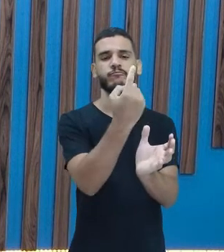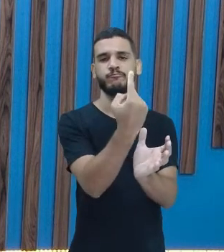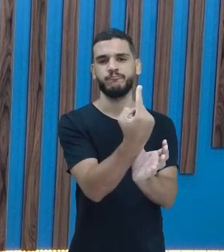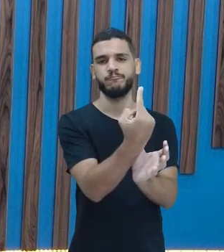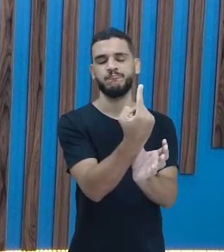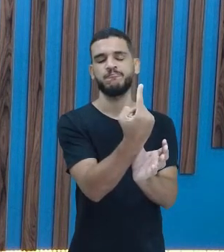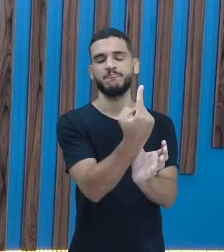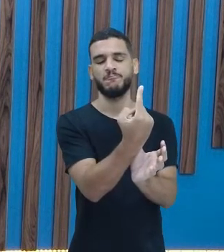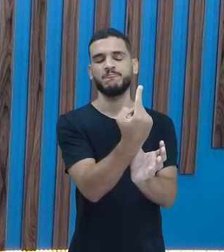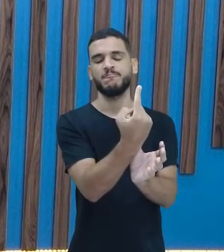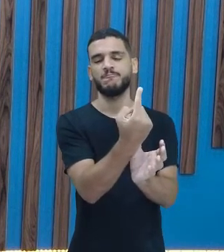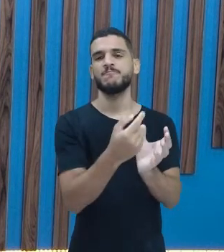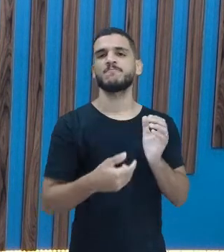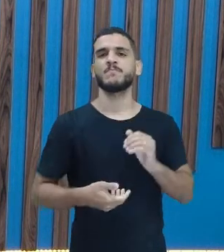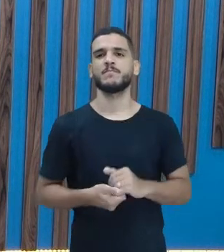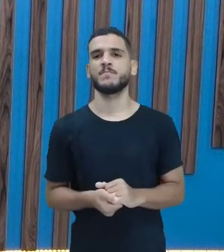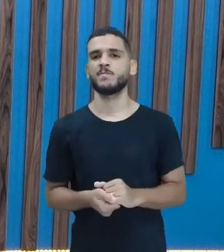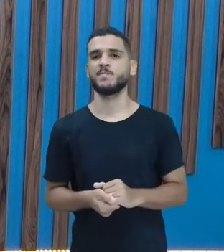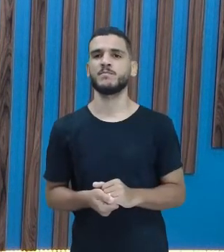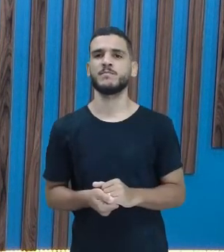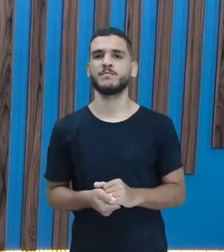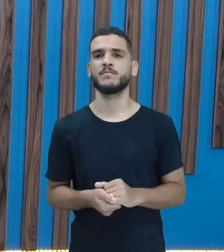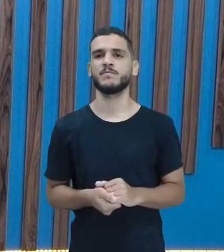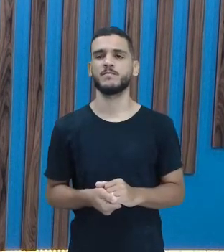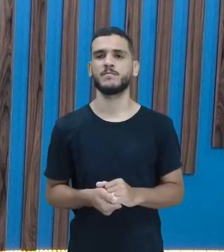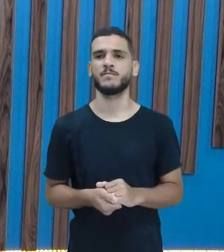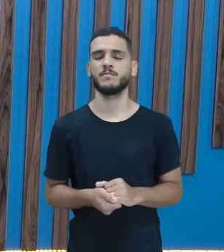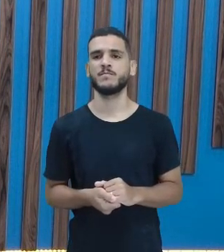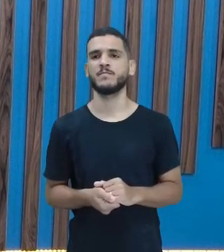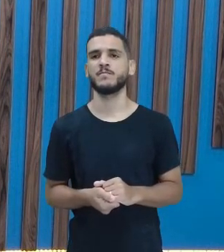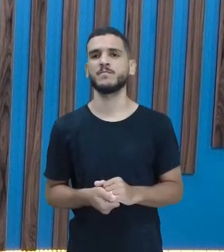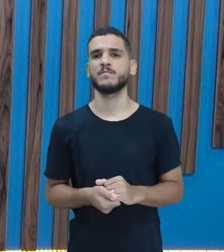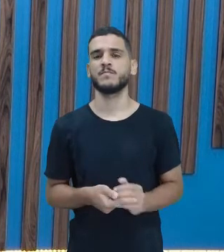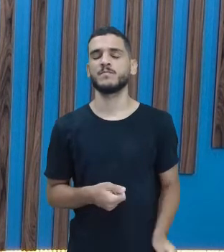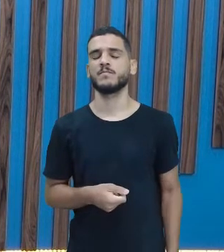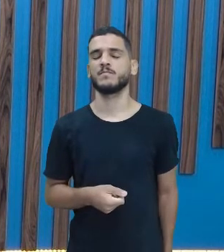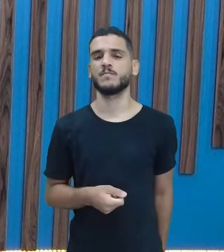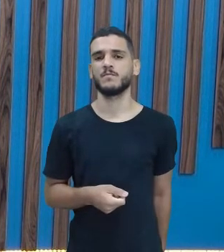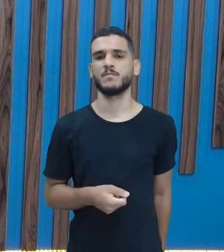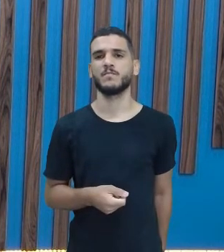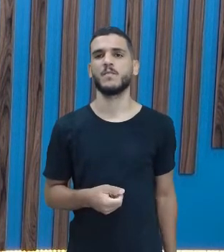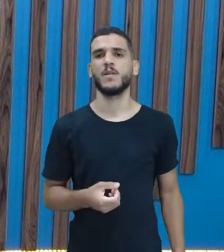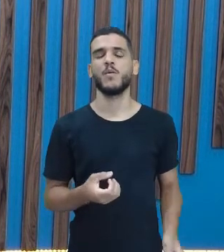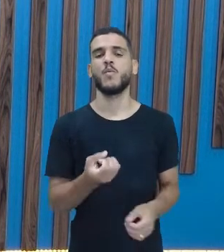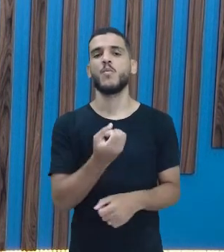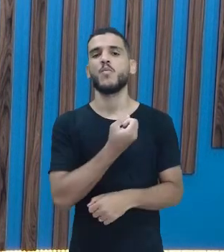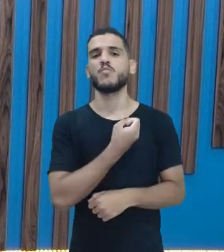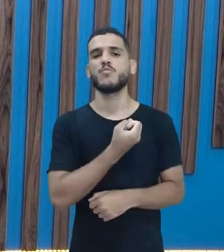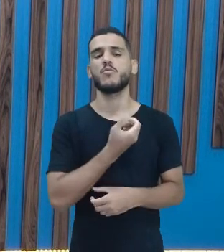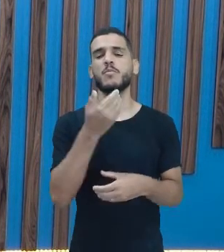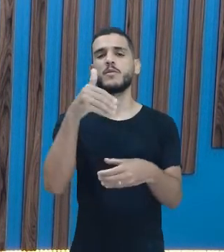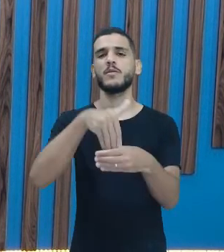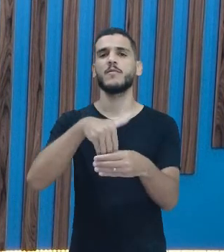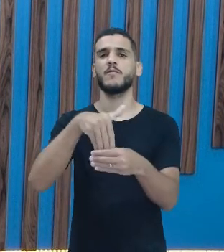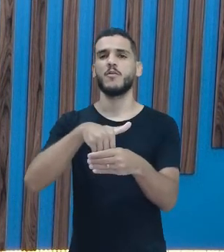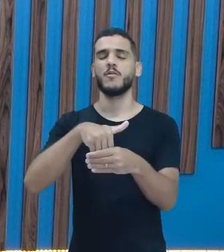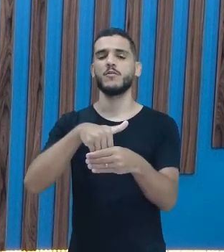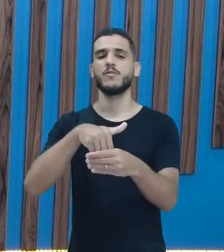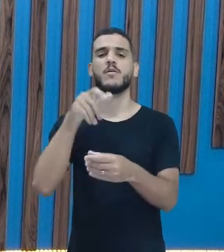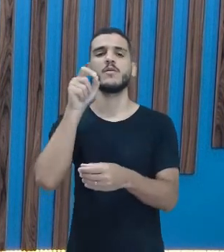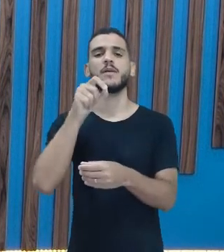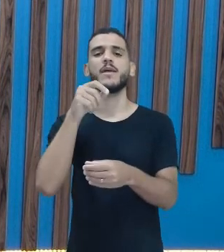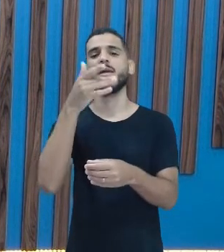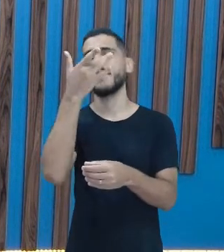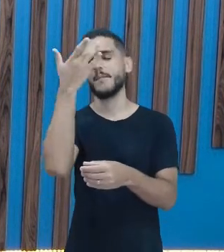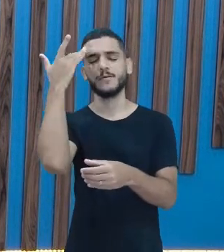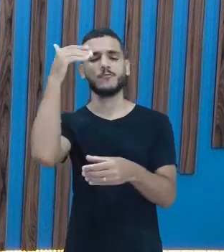nessa eleição para o Grêmio, tá certo? Nas linhas de baixo, quantitativo de votos, mas eu preciso definir quem foram